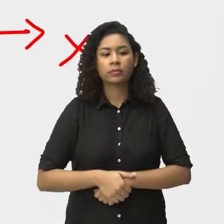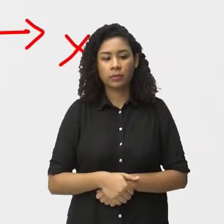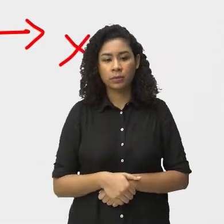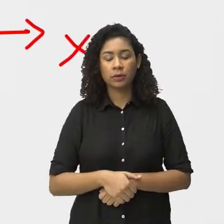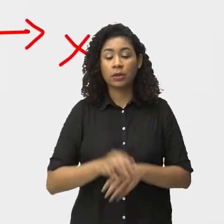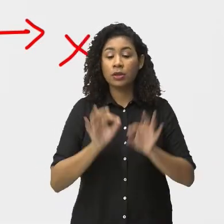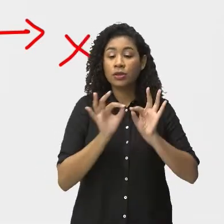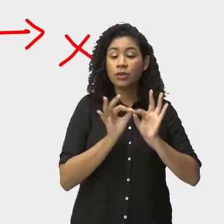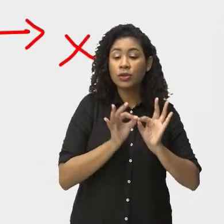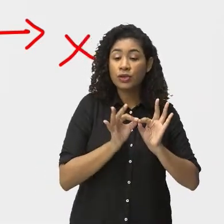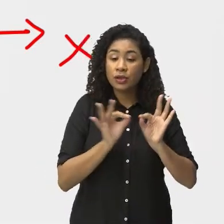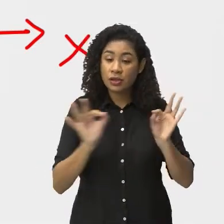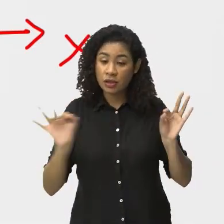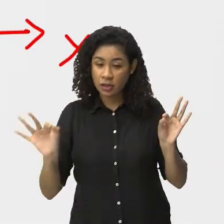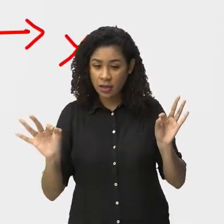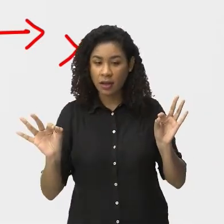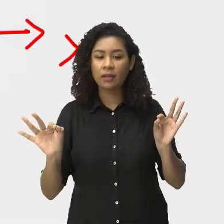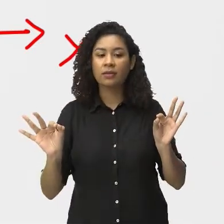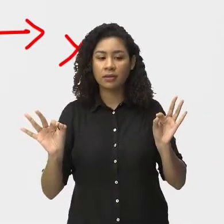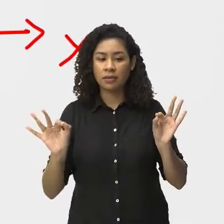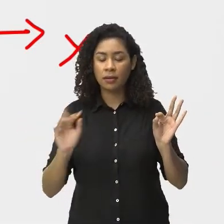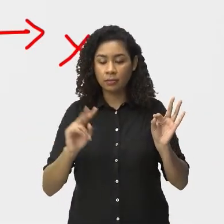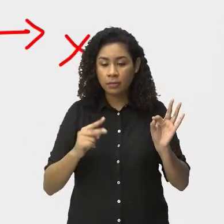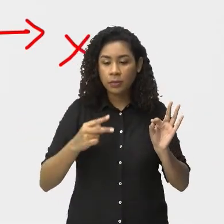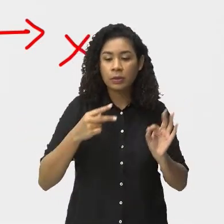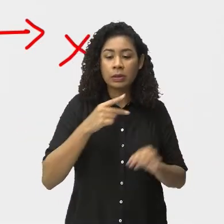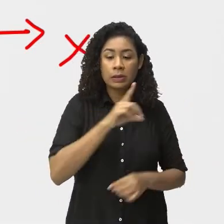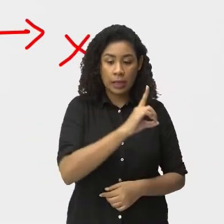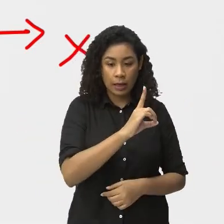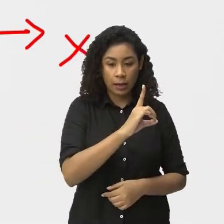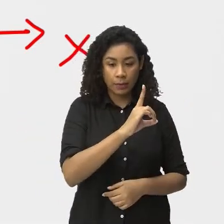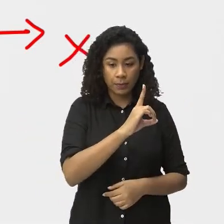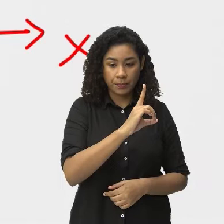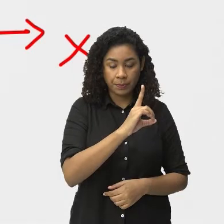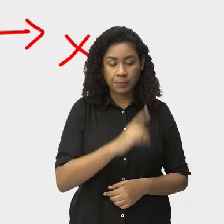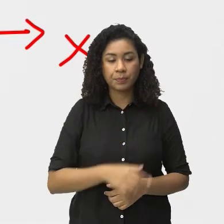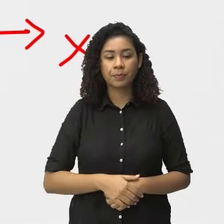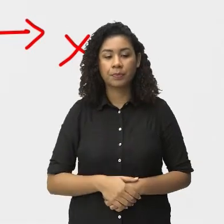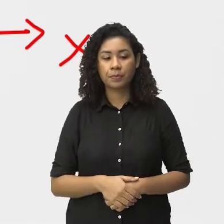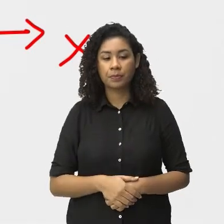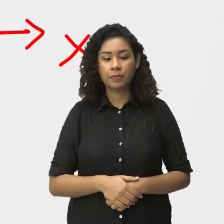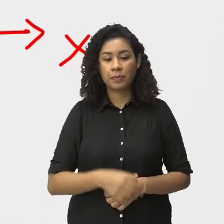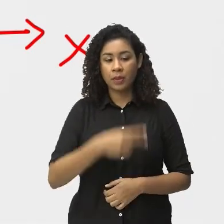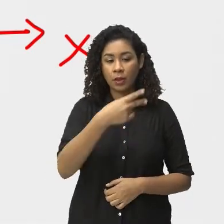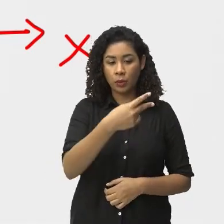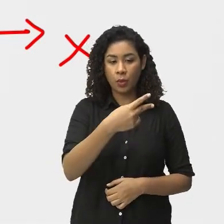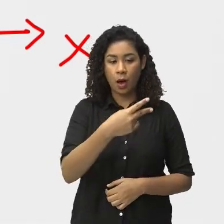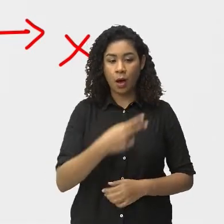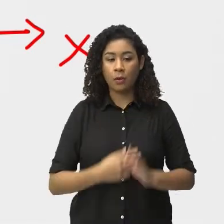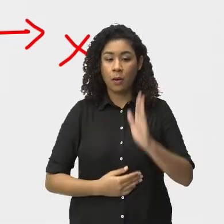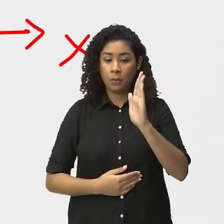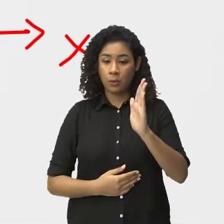Distância é igual ao módulo de AX0